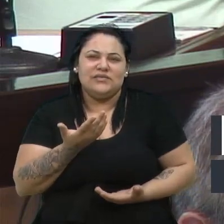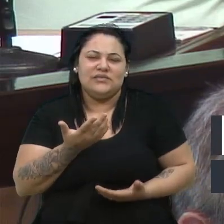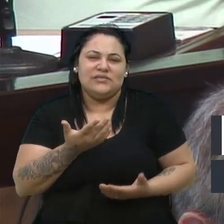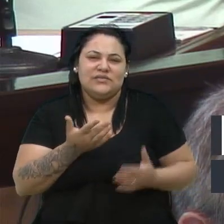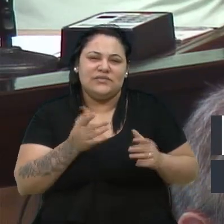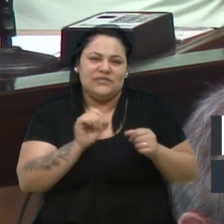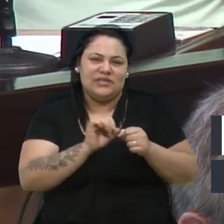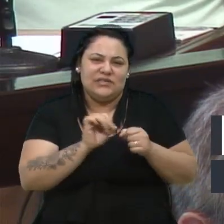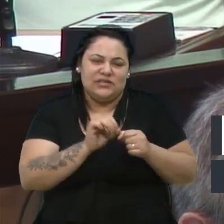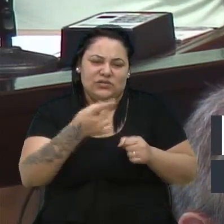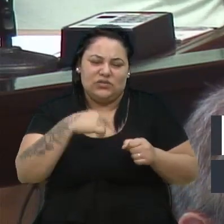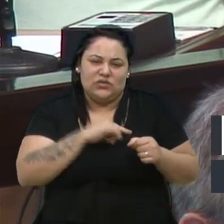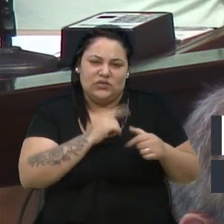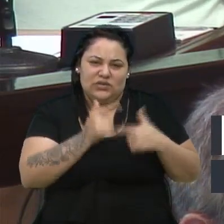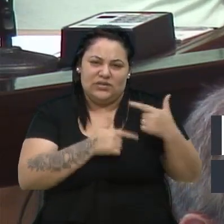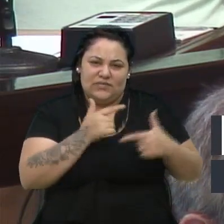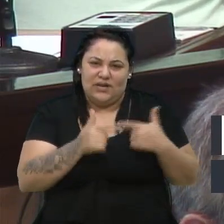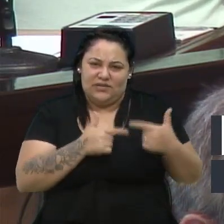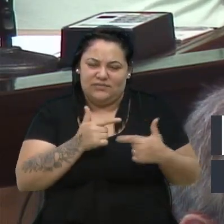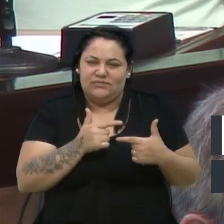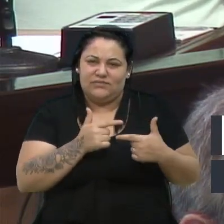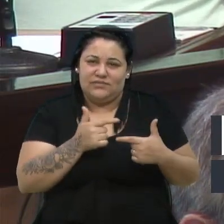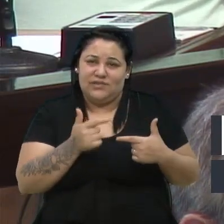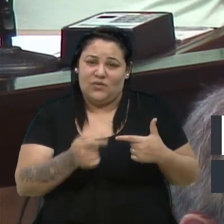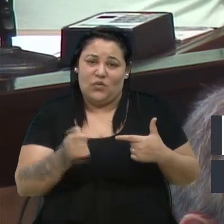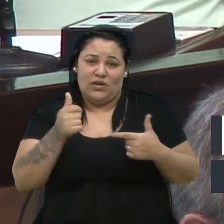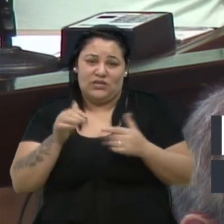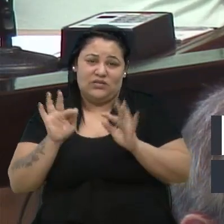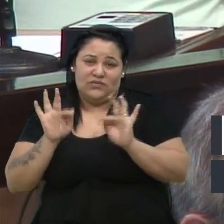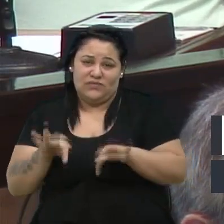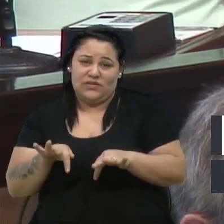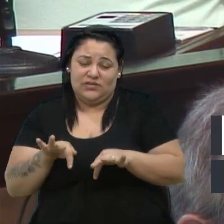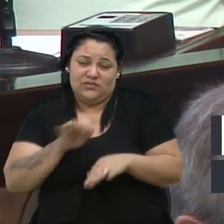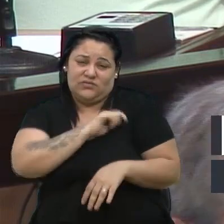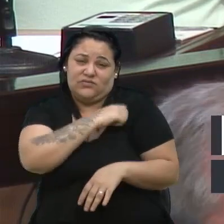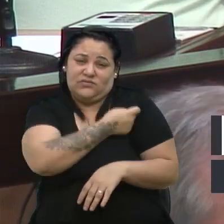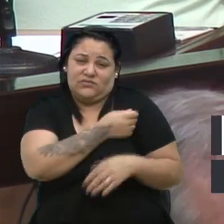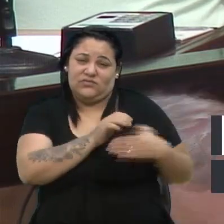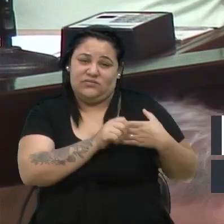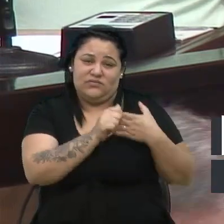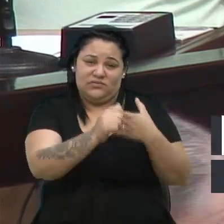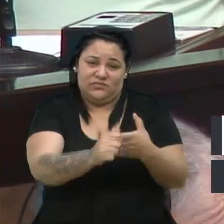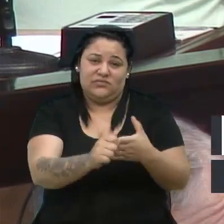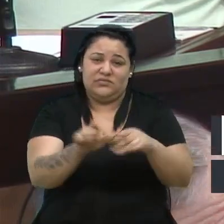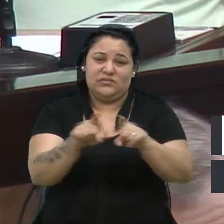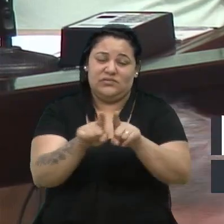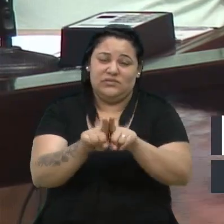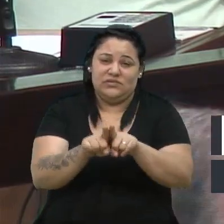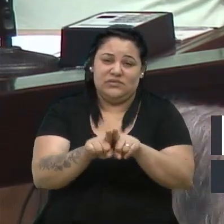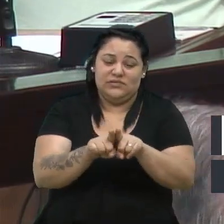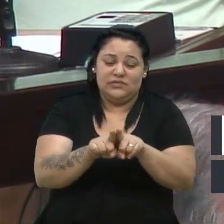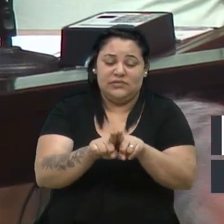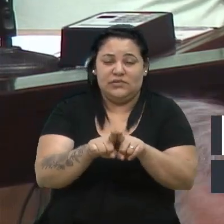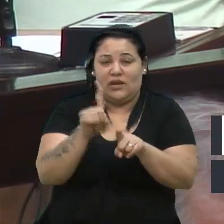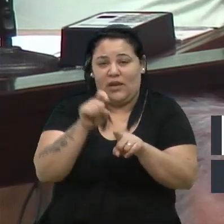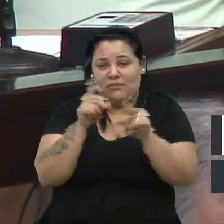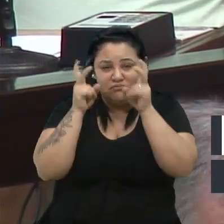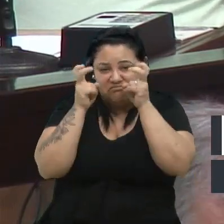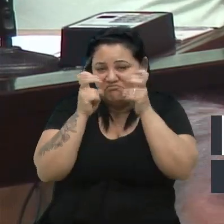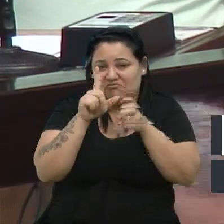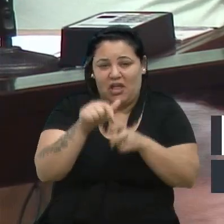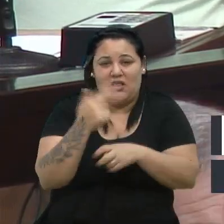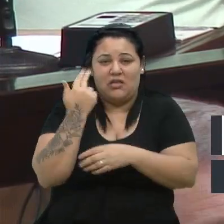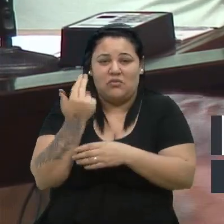fazendo o nosso trabalho de fiscalização, que é notório, é natural,